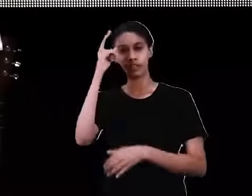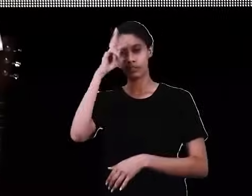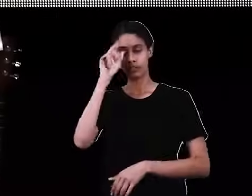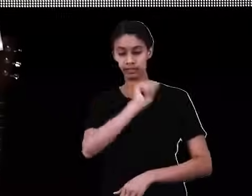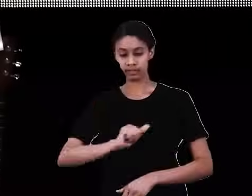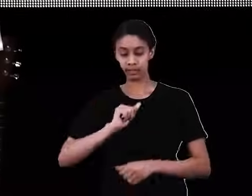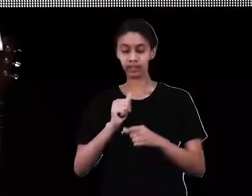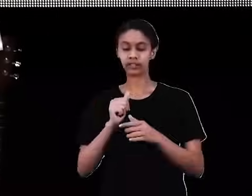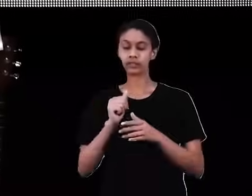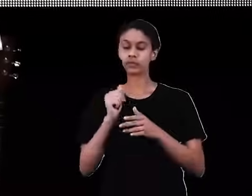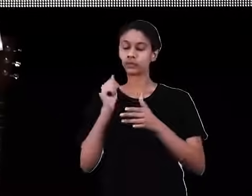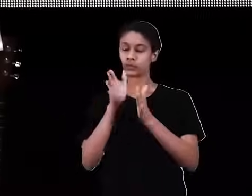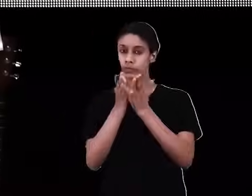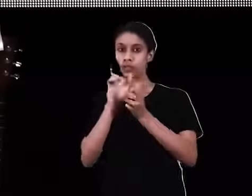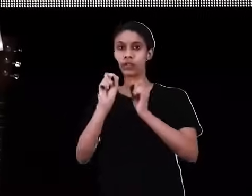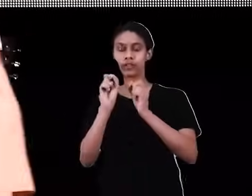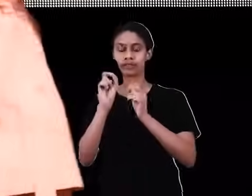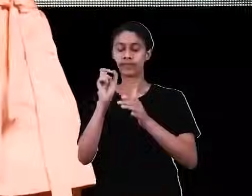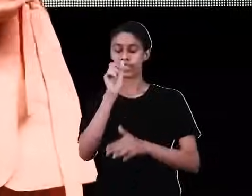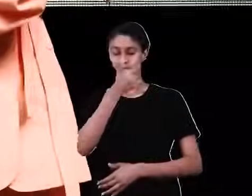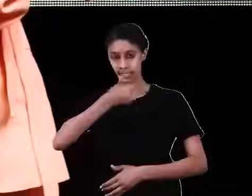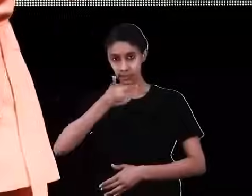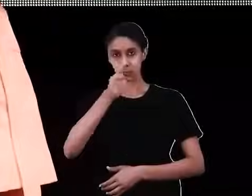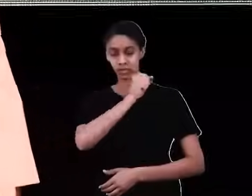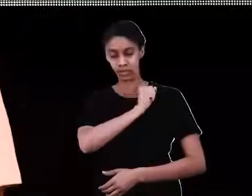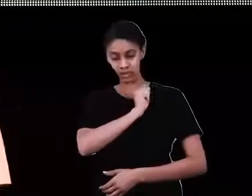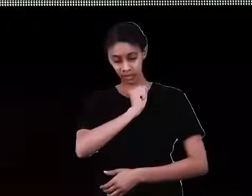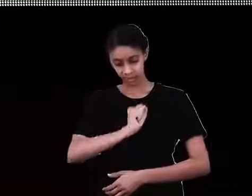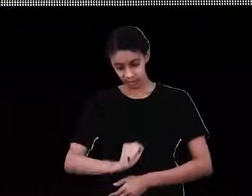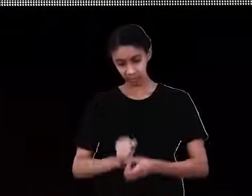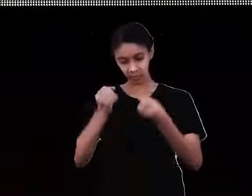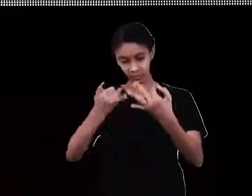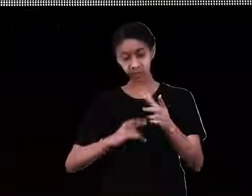e conta que Davi, logo depois do sepultamento de